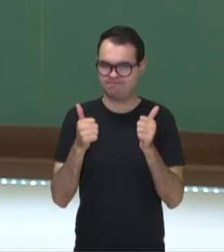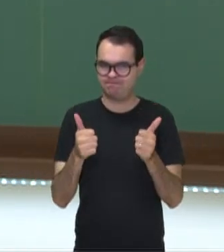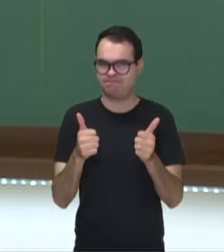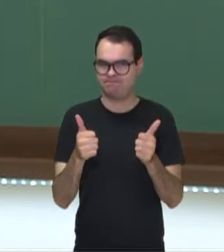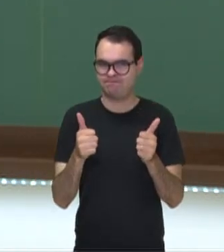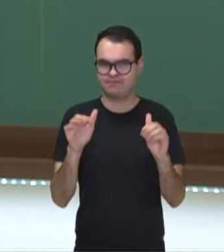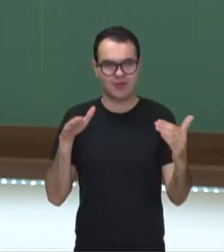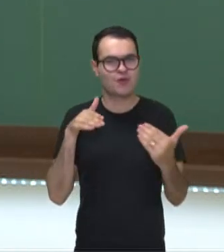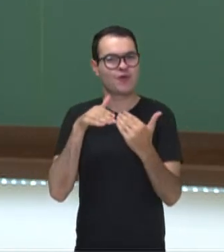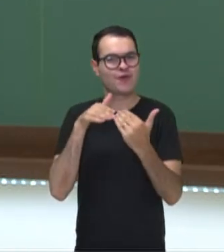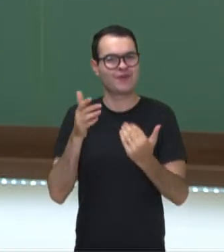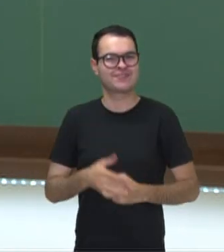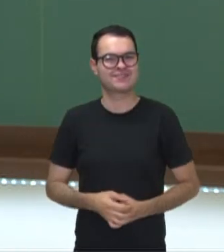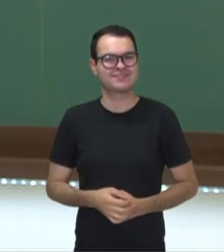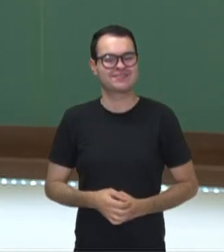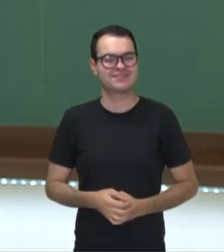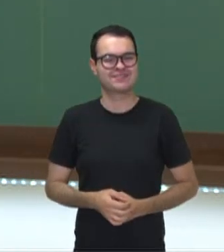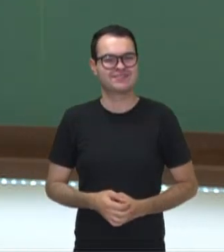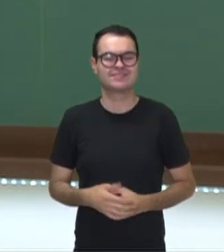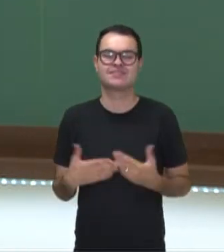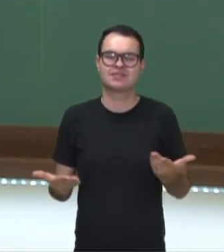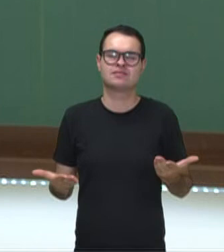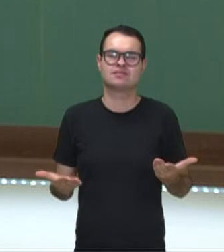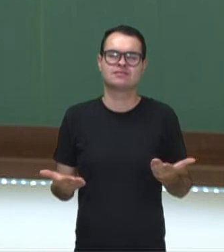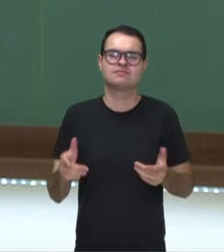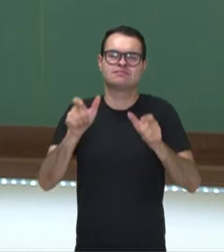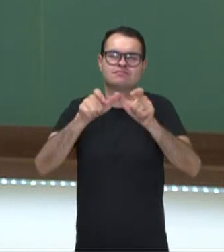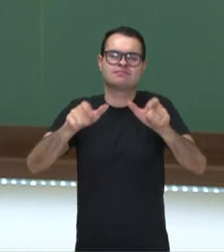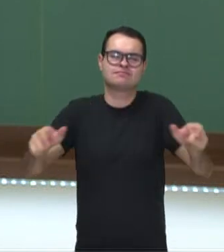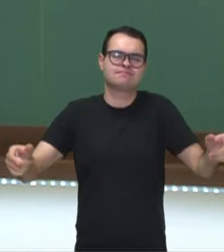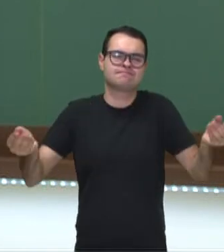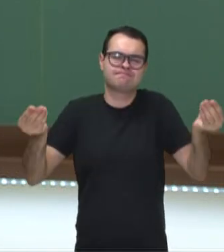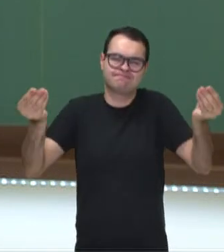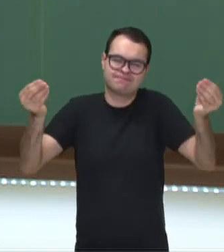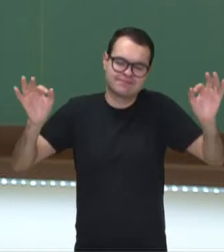De acordo? Então, chicos,